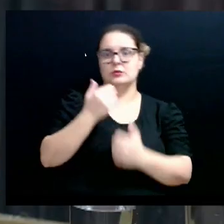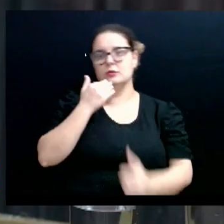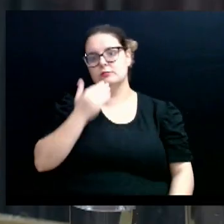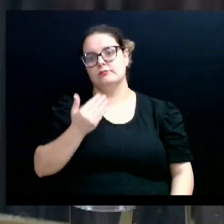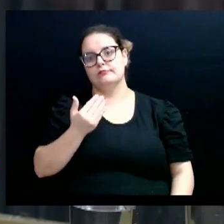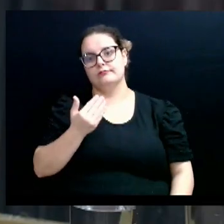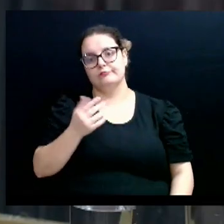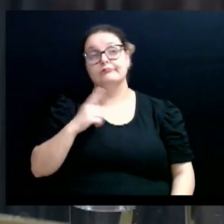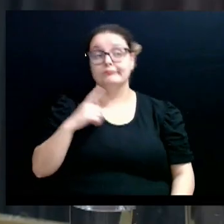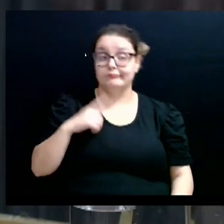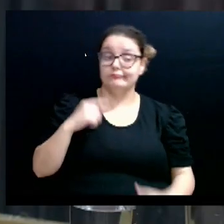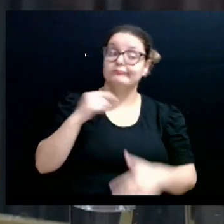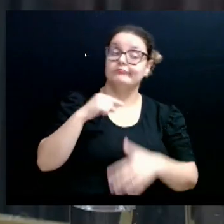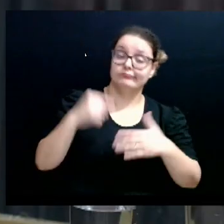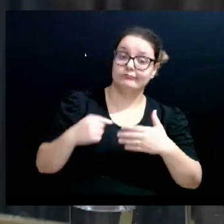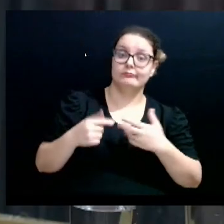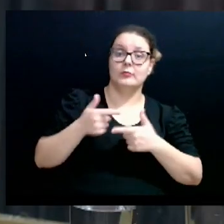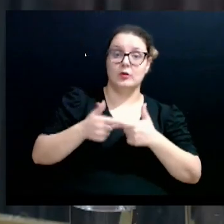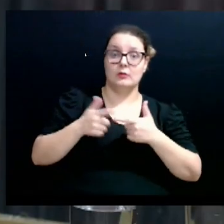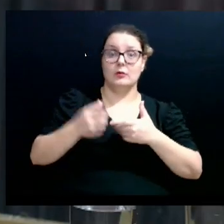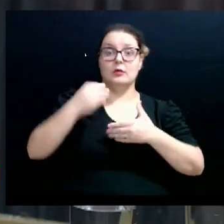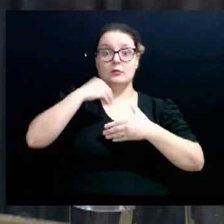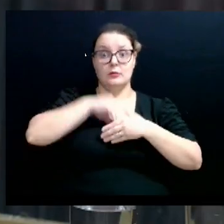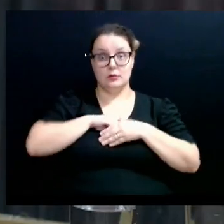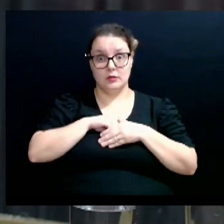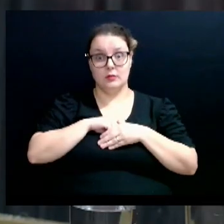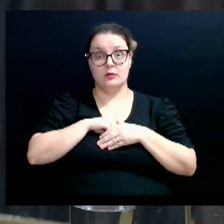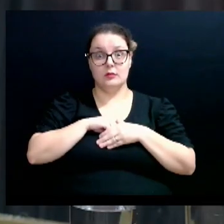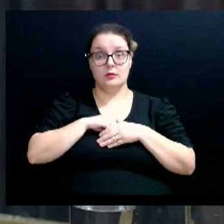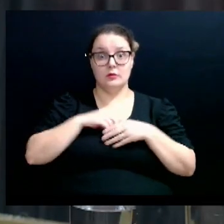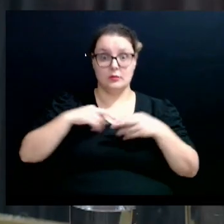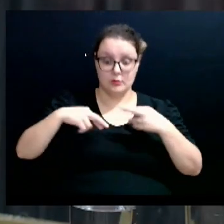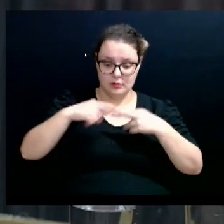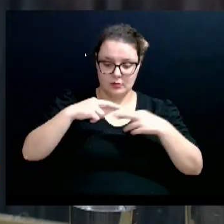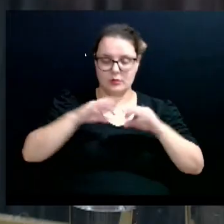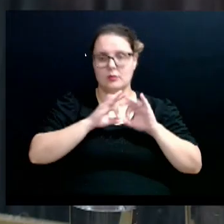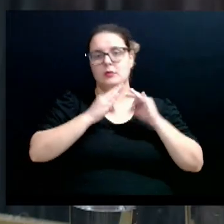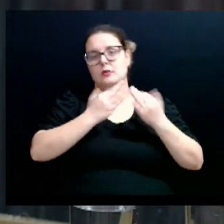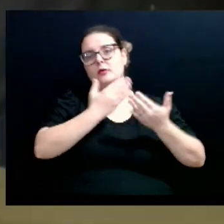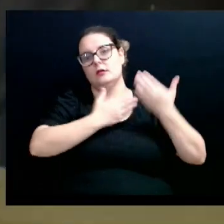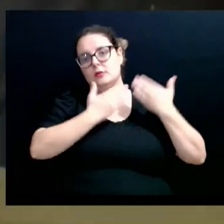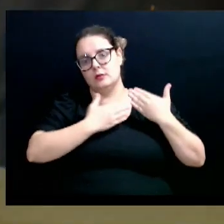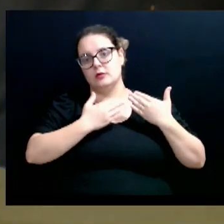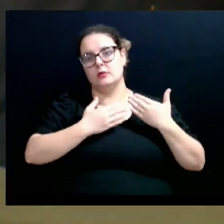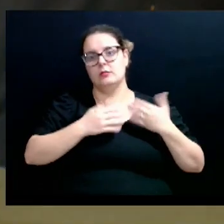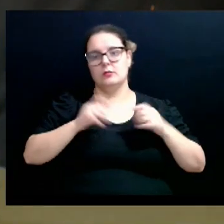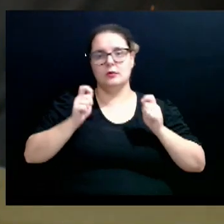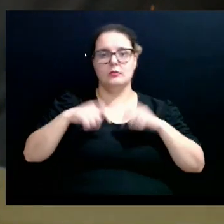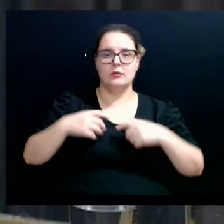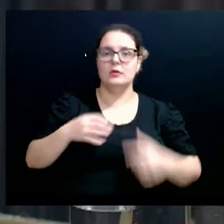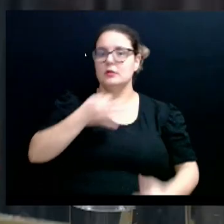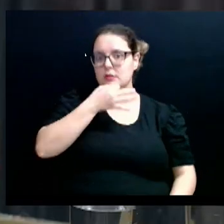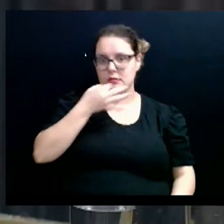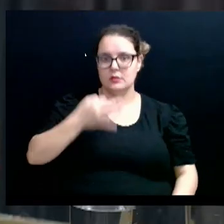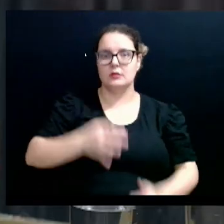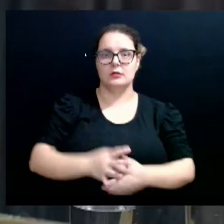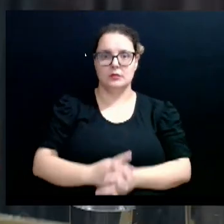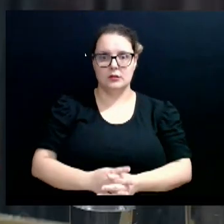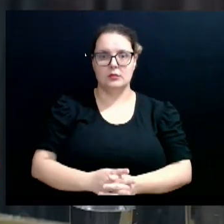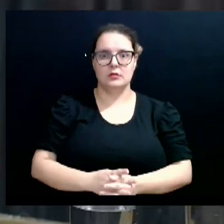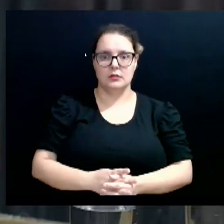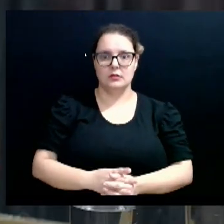questões internas aí com as suas figuras parentais, provavelmente, né. excelente. Então